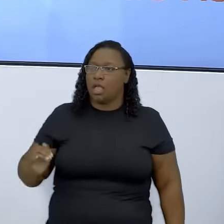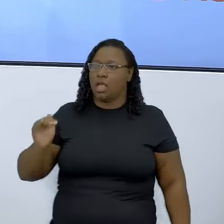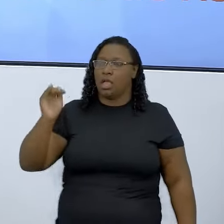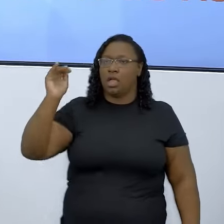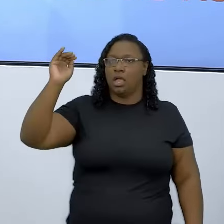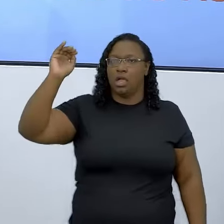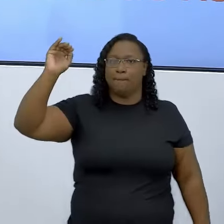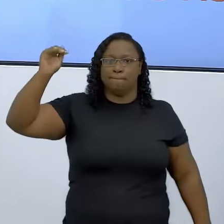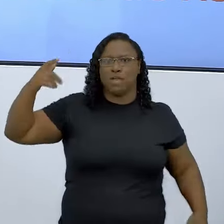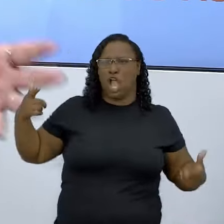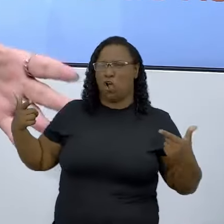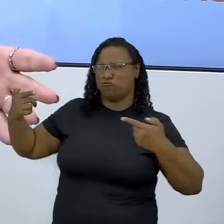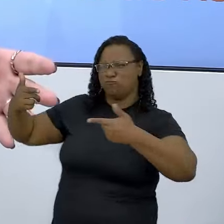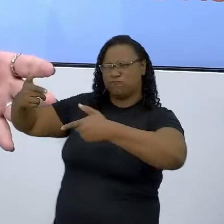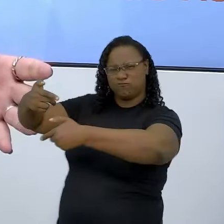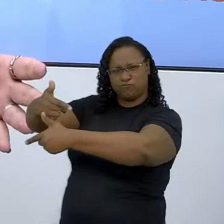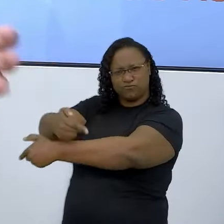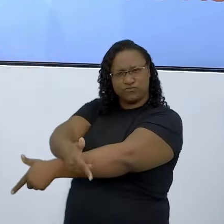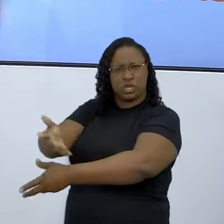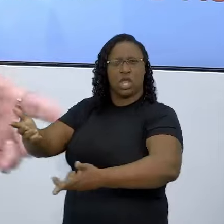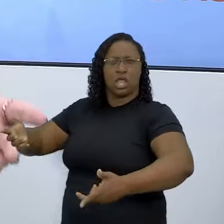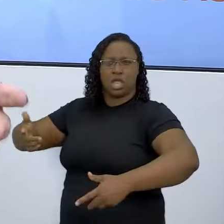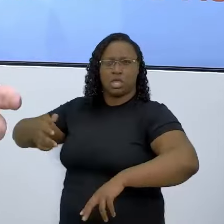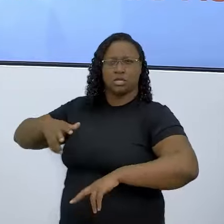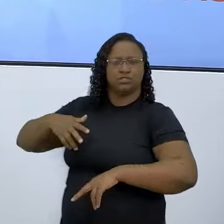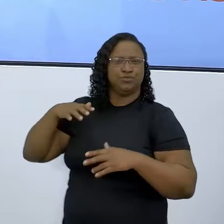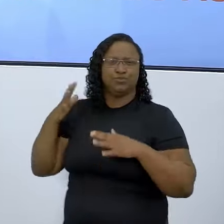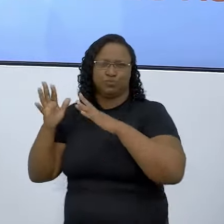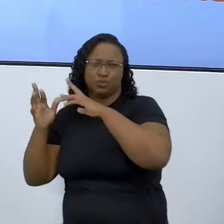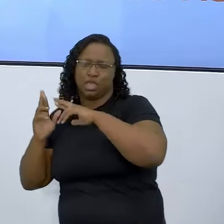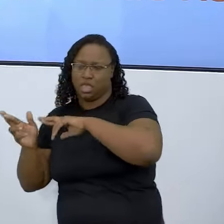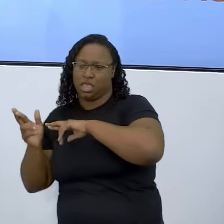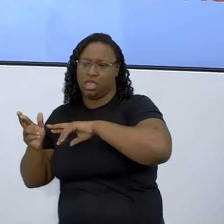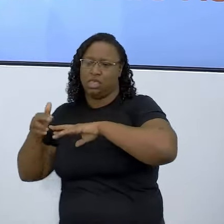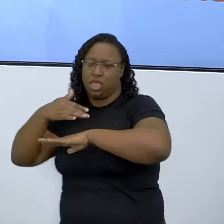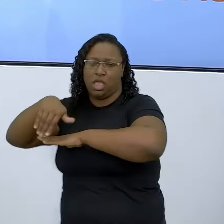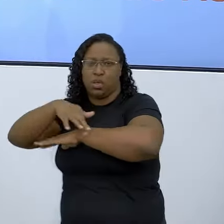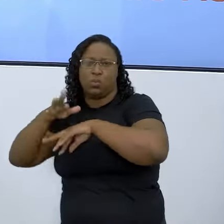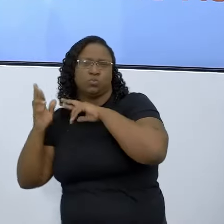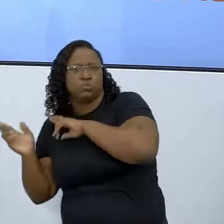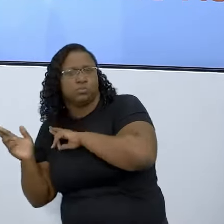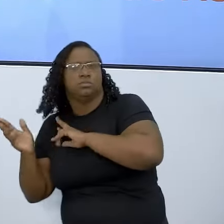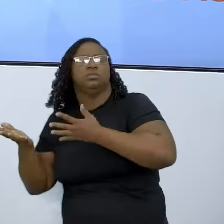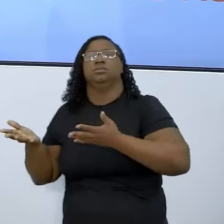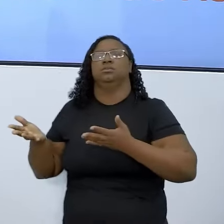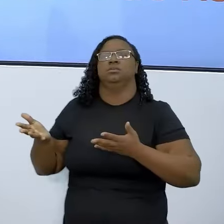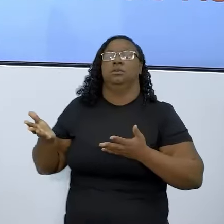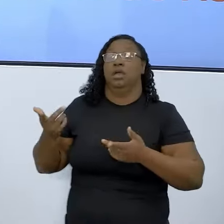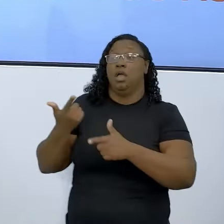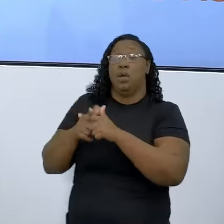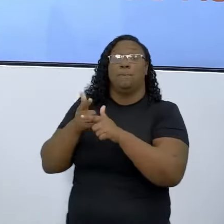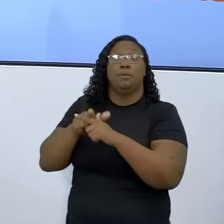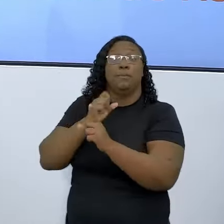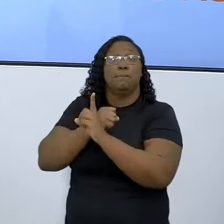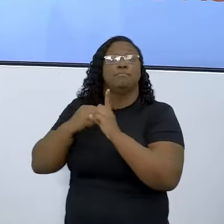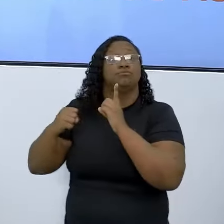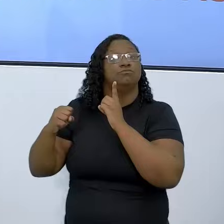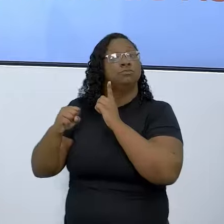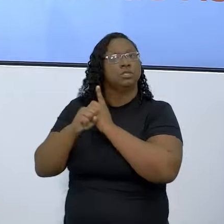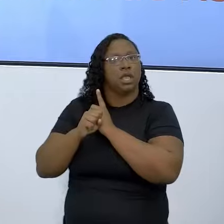moradores de rua, e isso está afetando agora as classes altas, de falarem, eu estou me sentindo inseguro, isso é um problema social. É uma pobreza,